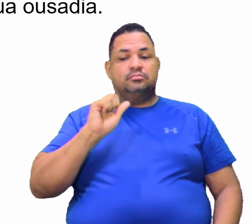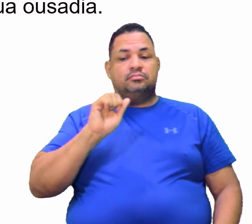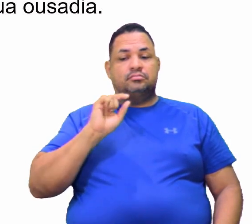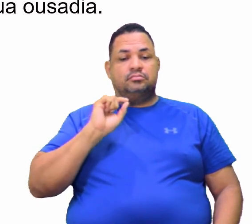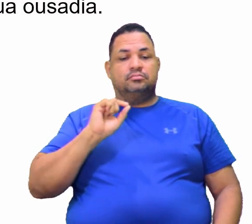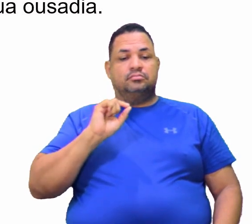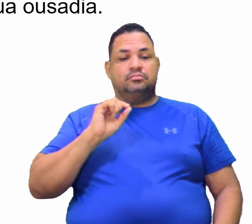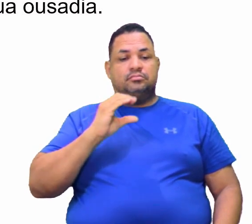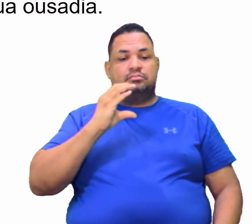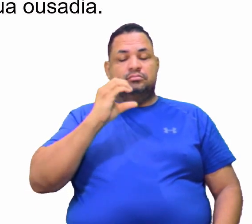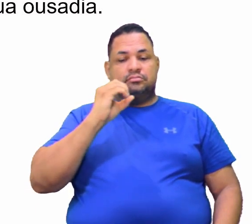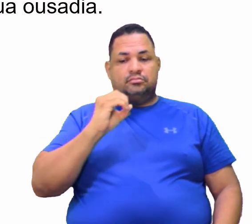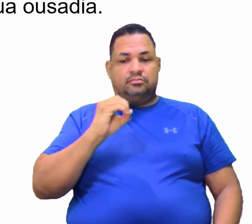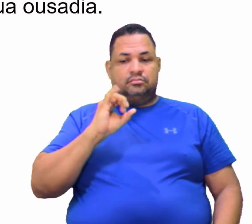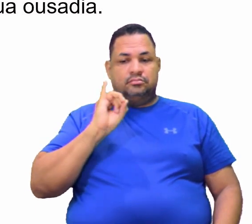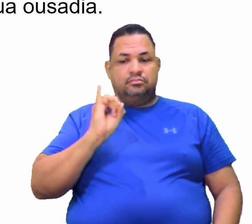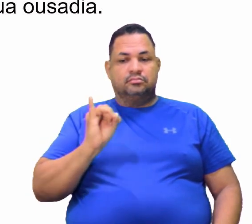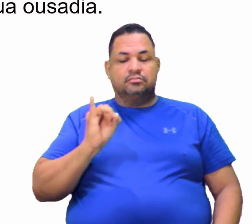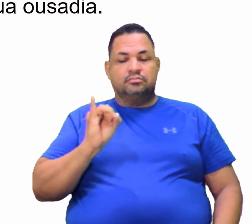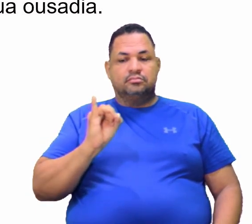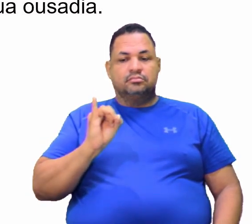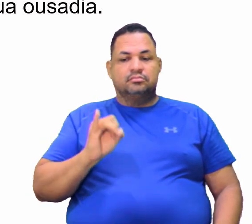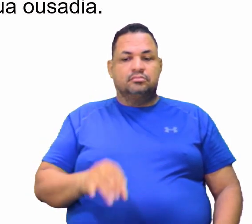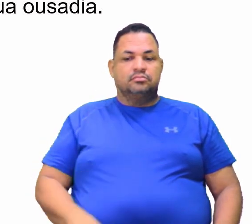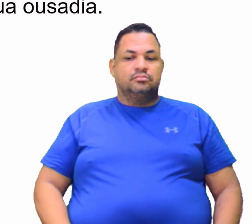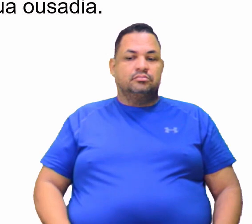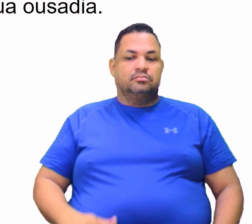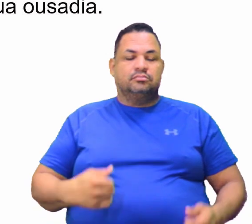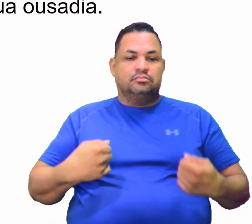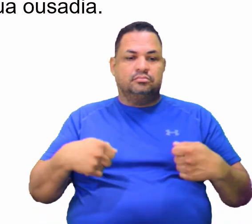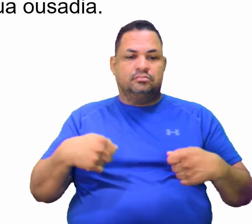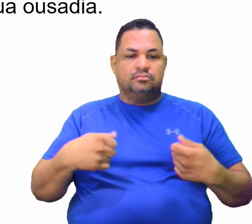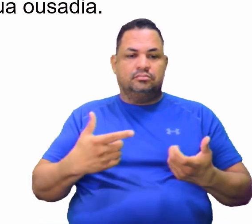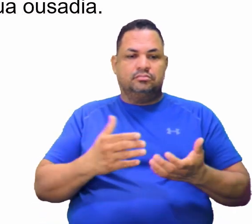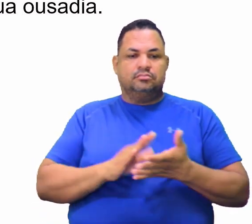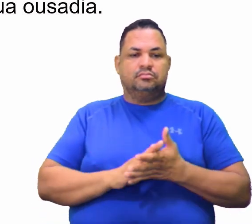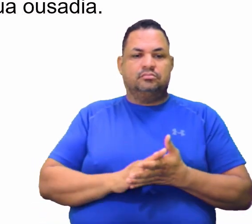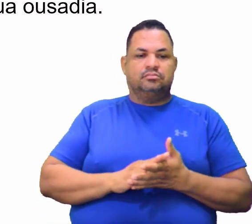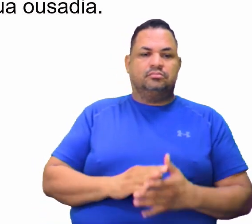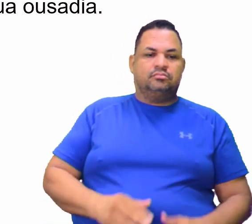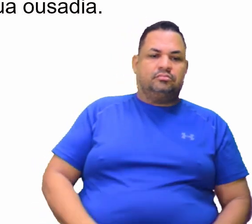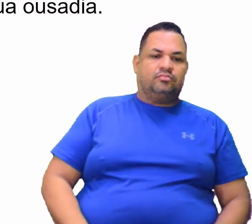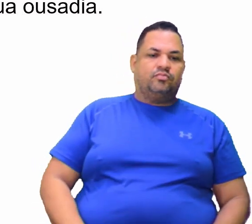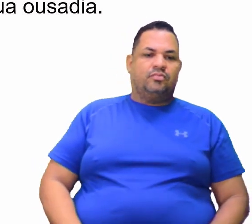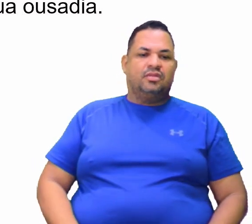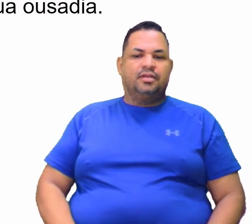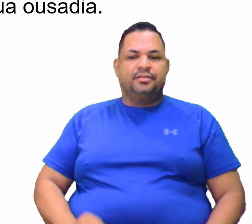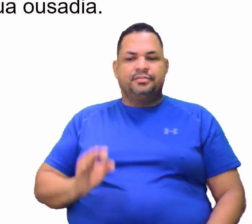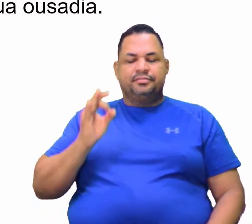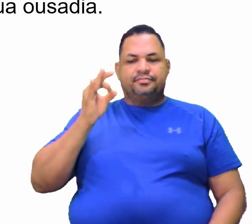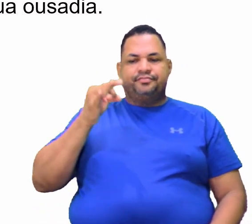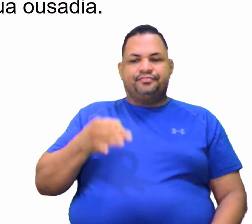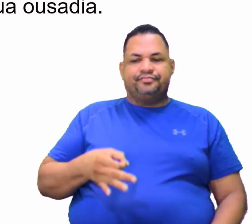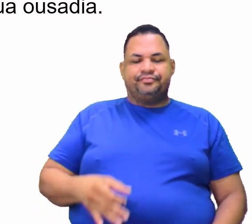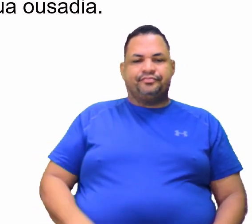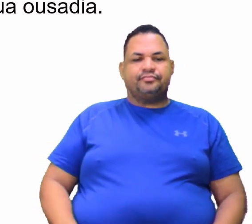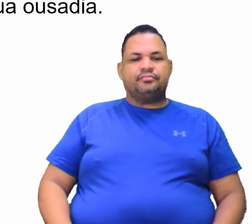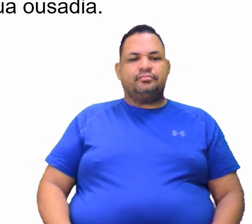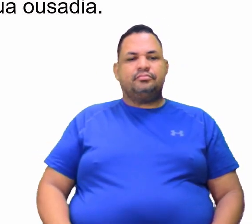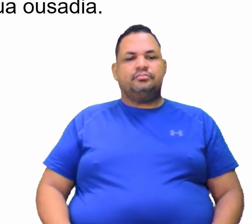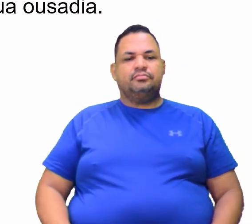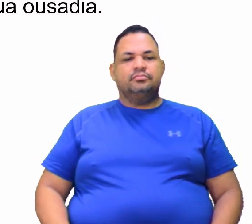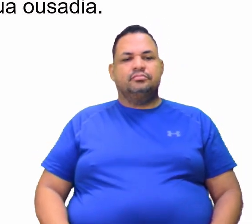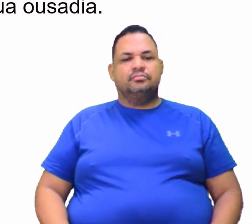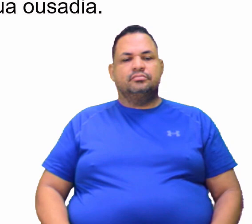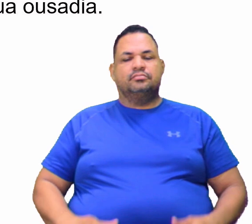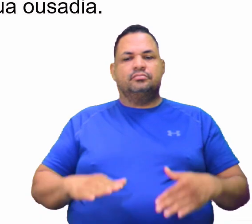é objeto indireto. Então, não há necessidade de usar esse sobre aqui. Tá certo? Informei a